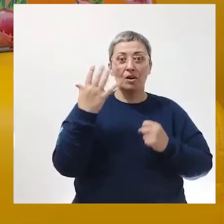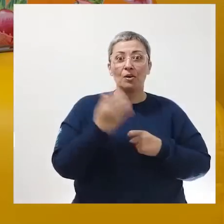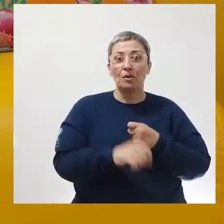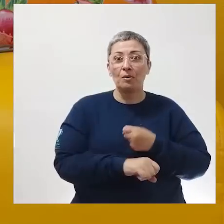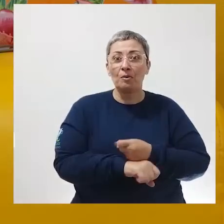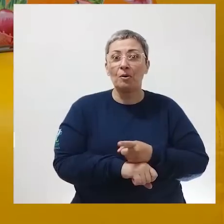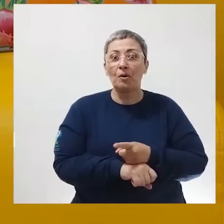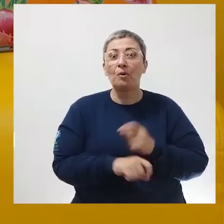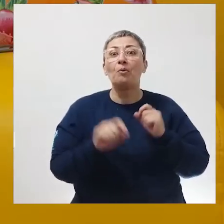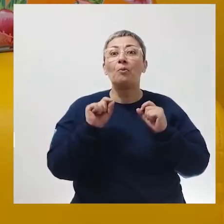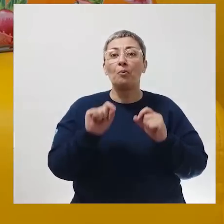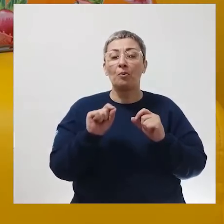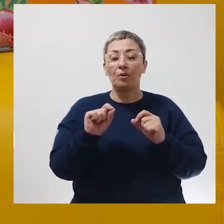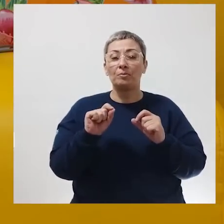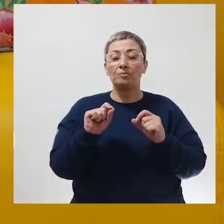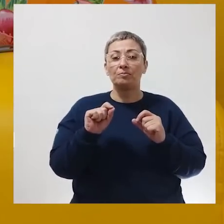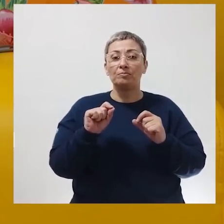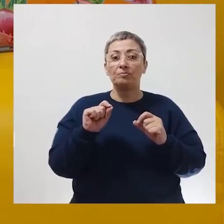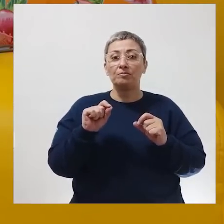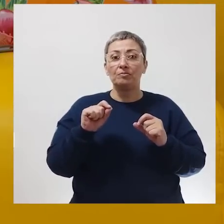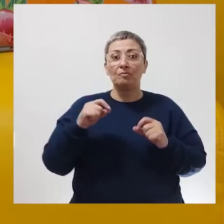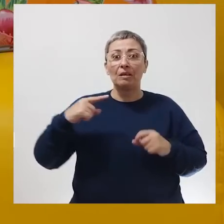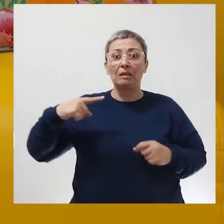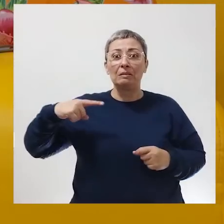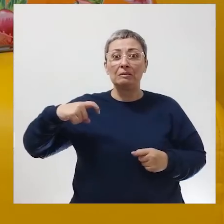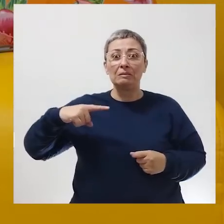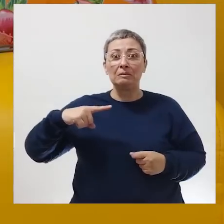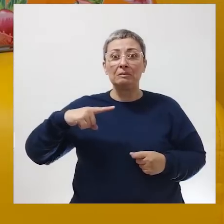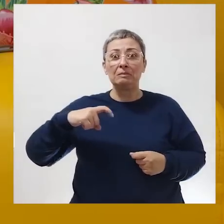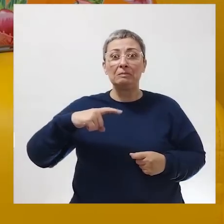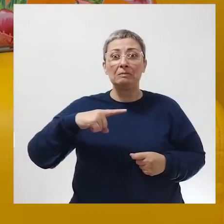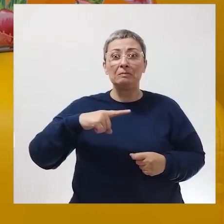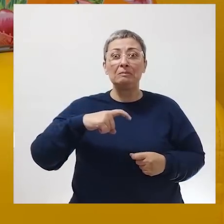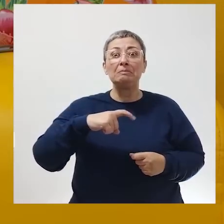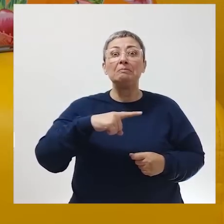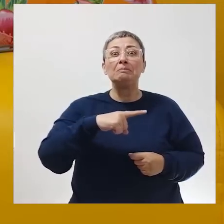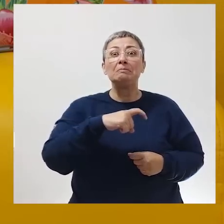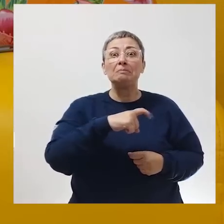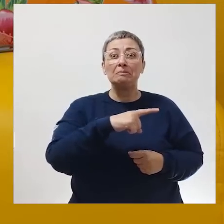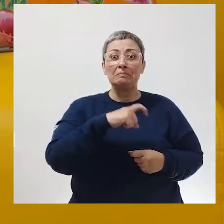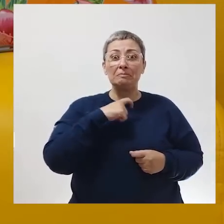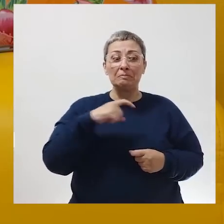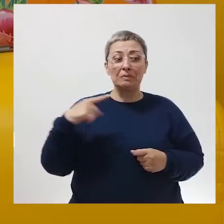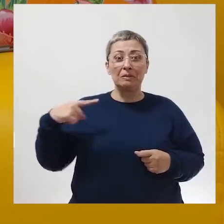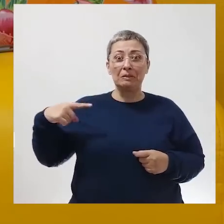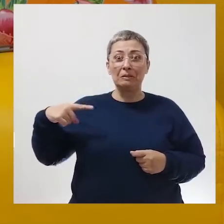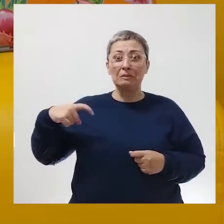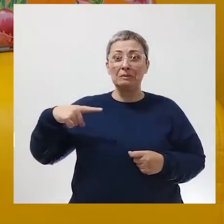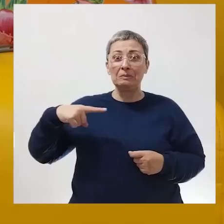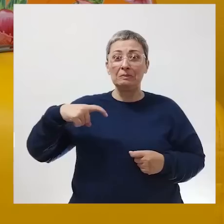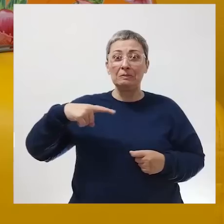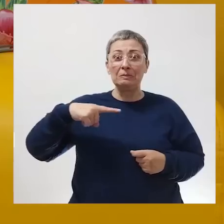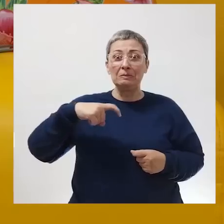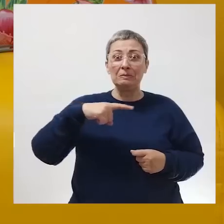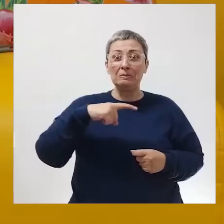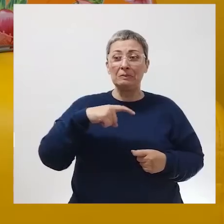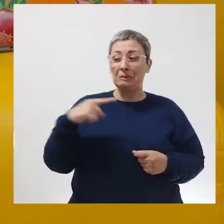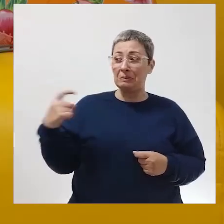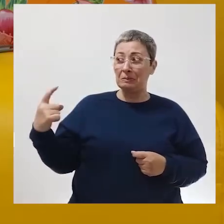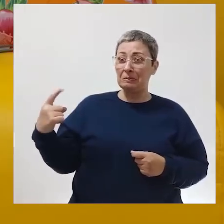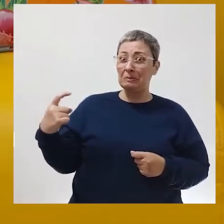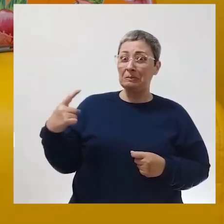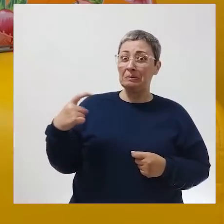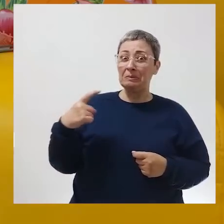de repente eu fui surpreendida por um lagarto que vinha caminhando na